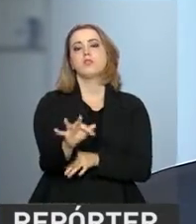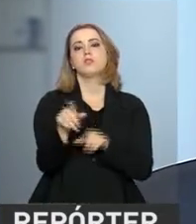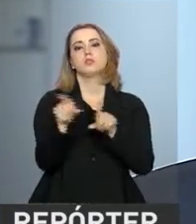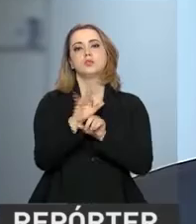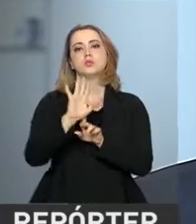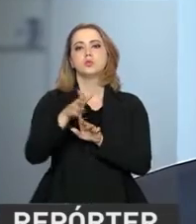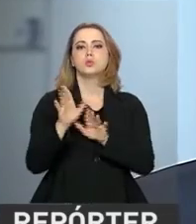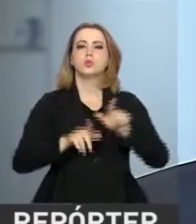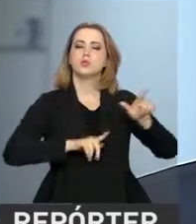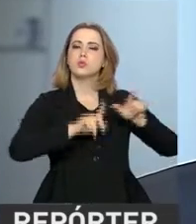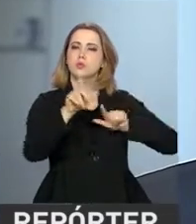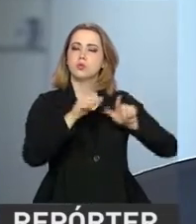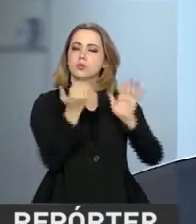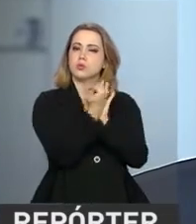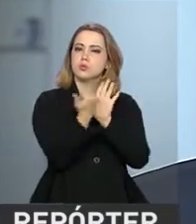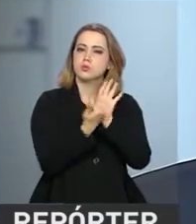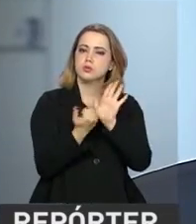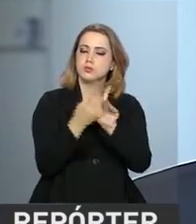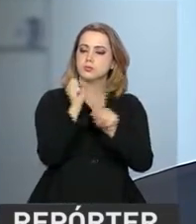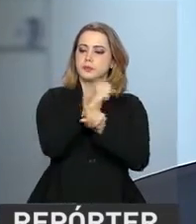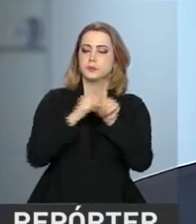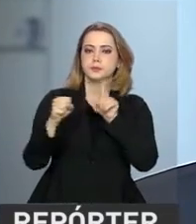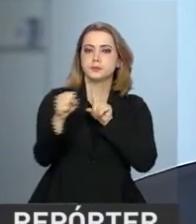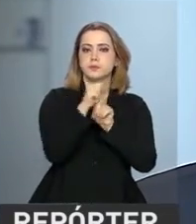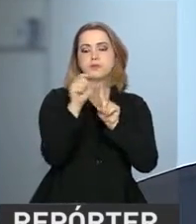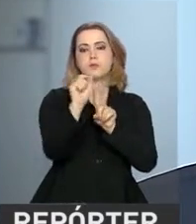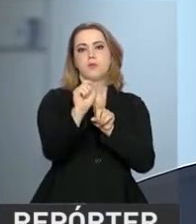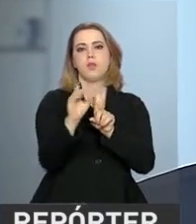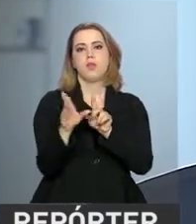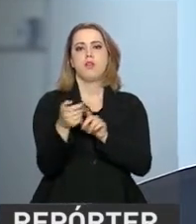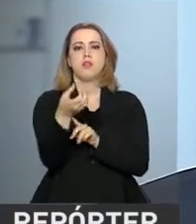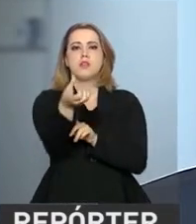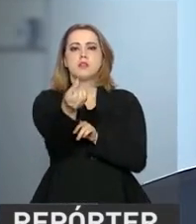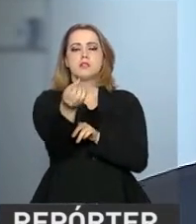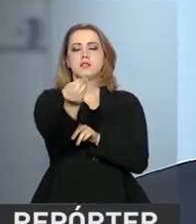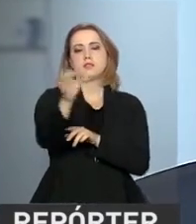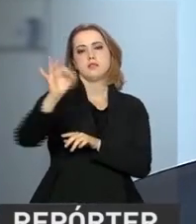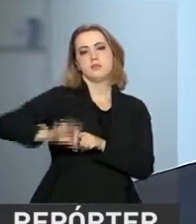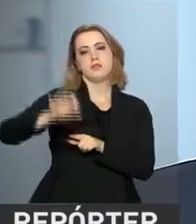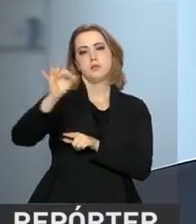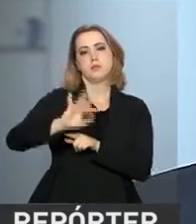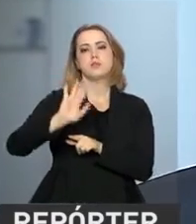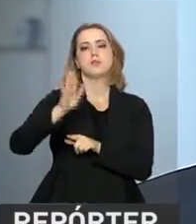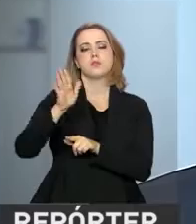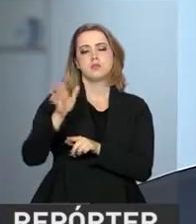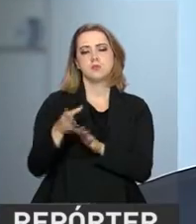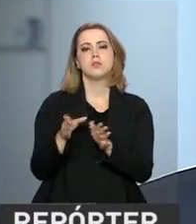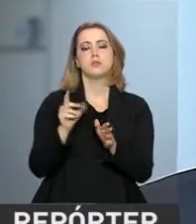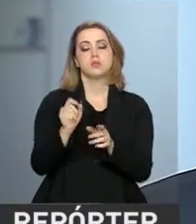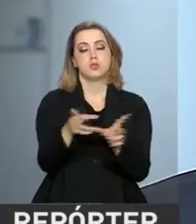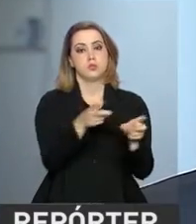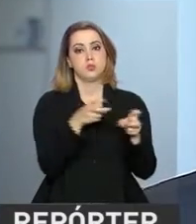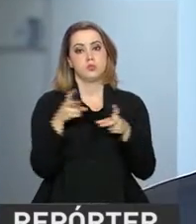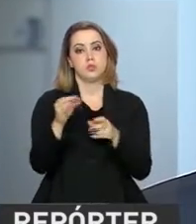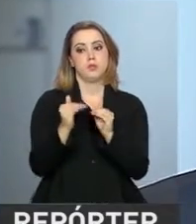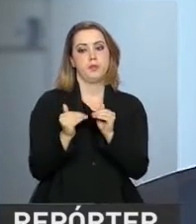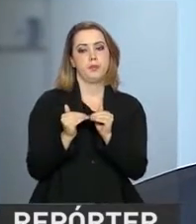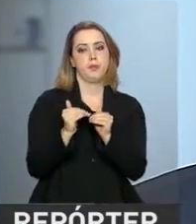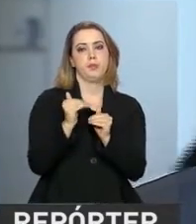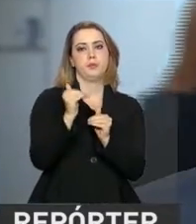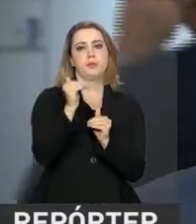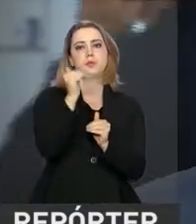programas sociais do governo federal um pouco mais de 60% a gente ainda tem a expectativa de elevar esse número